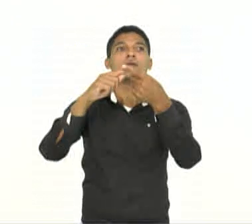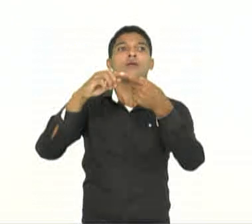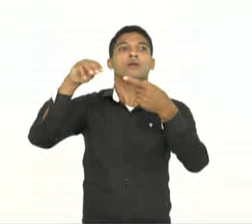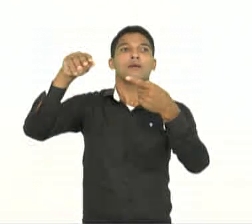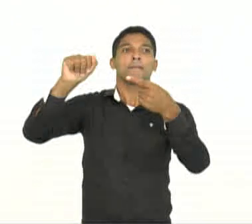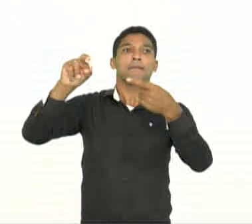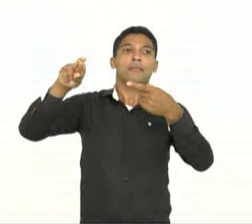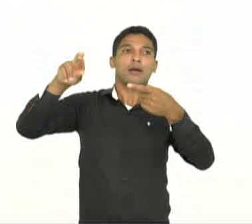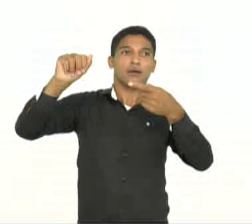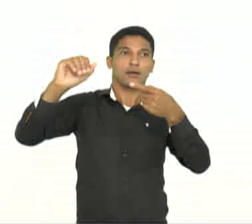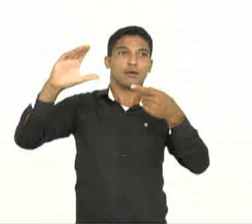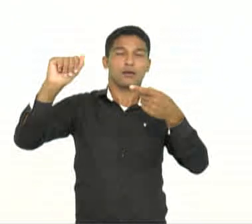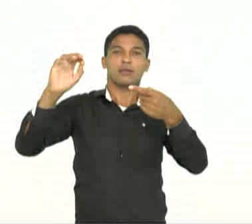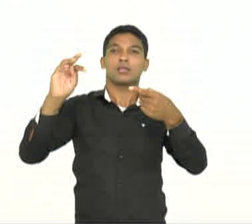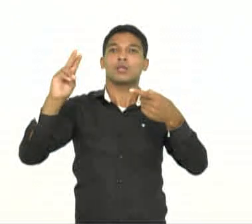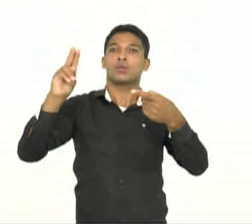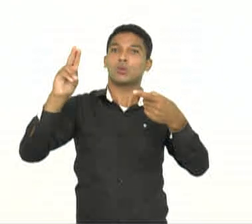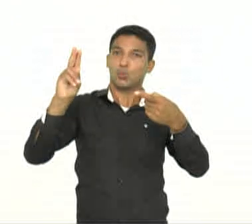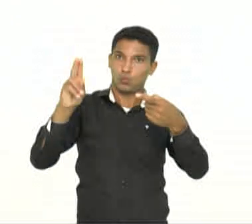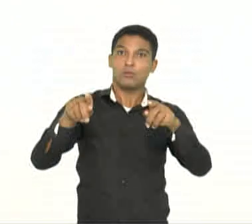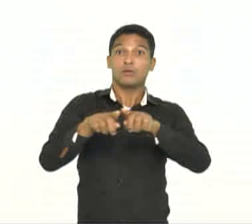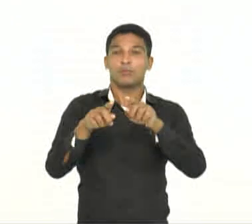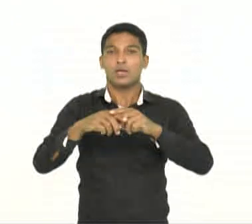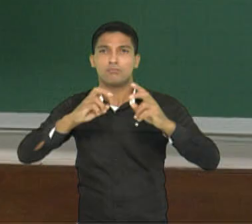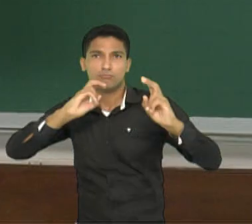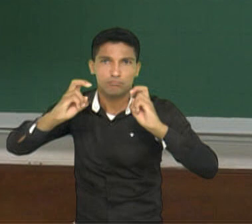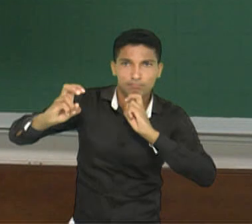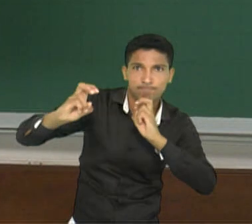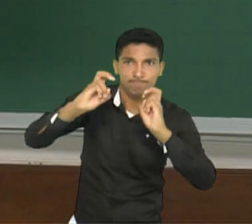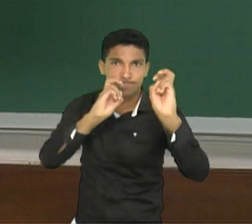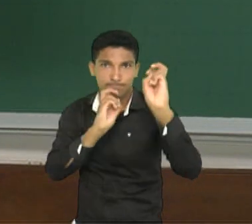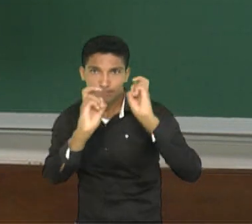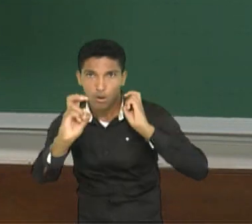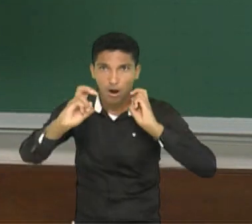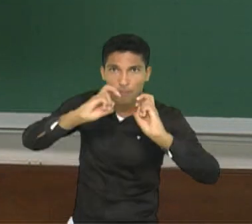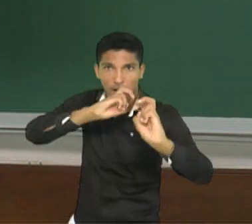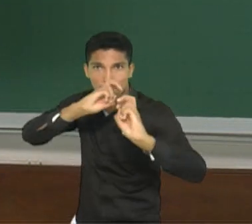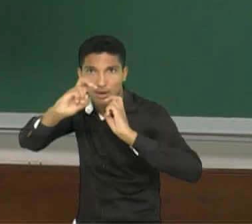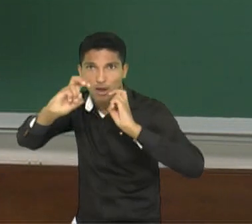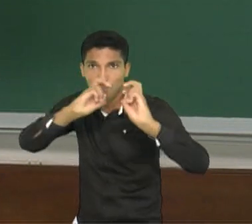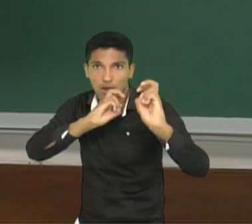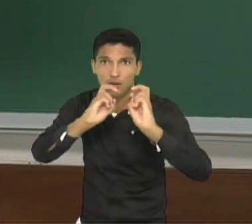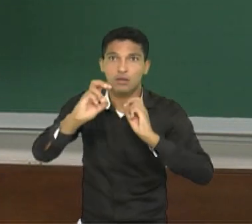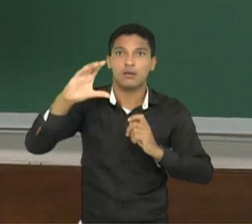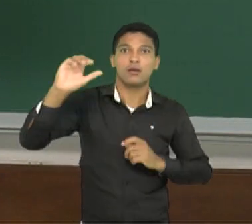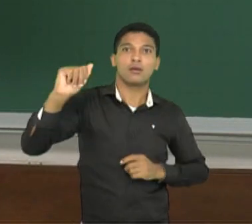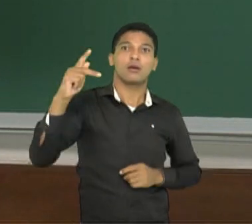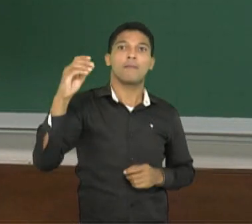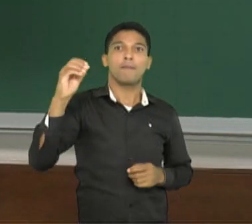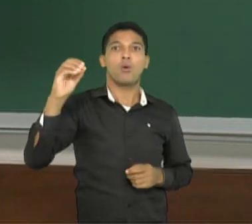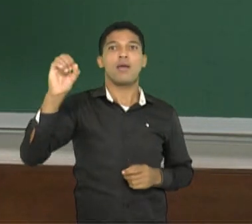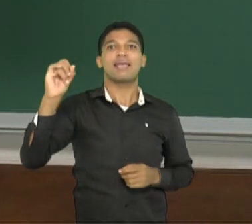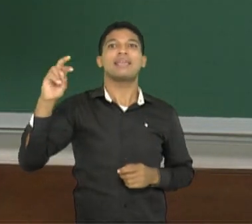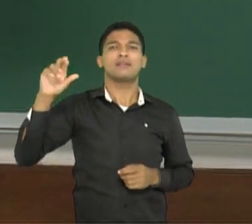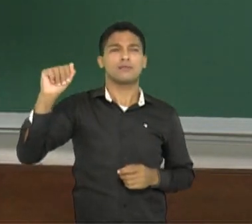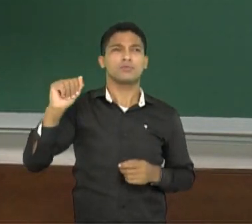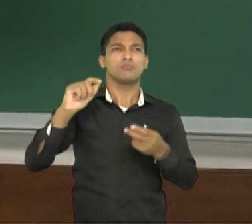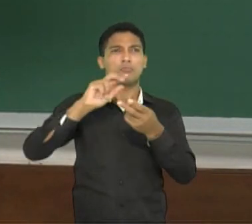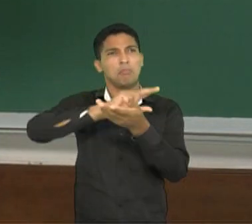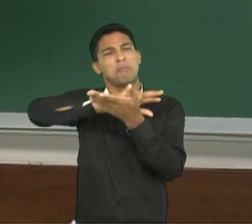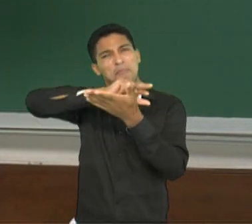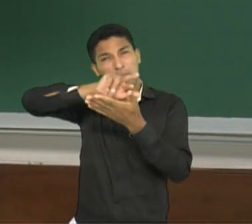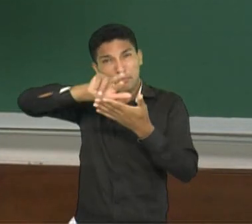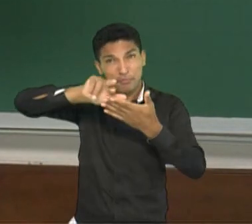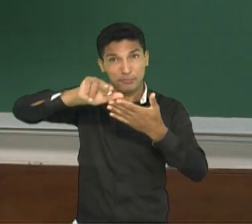o frevo. Então são diferentes expressões culturais que vão mostrar essa diversidade da cultura brasileira. A